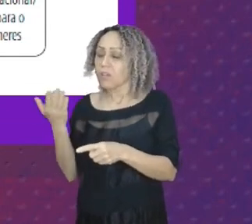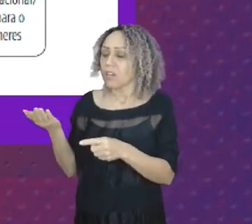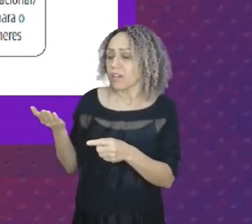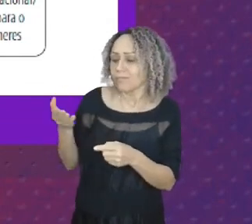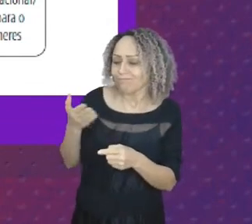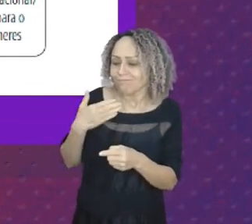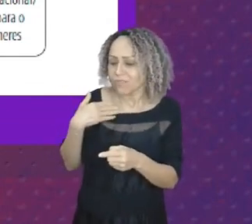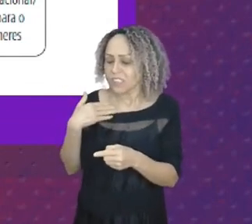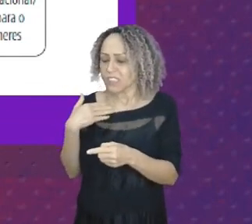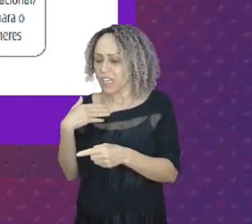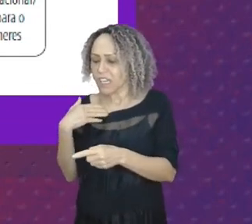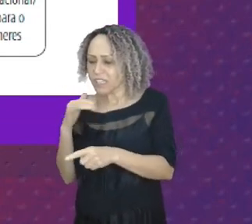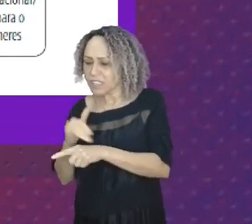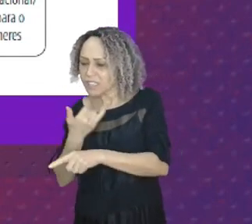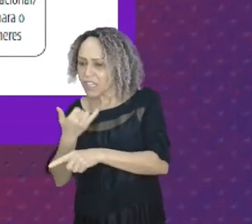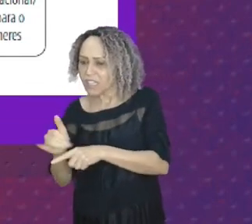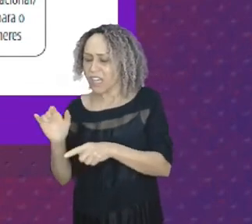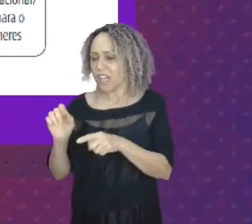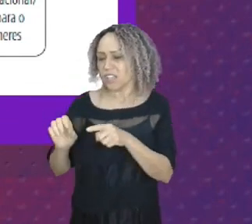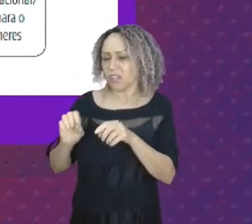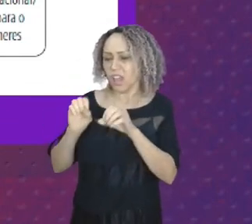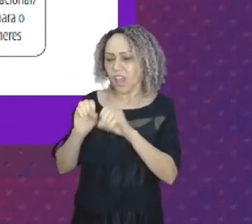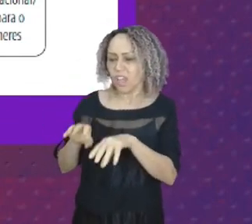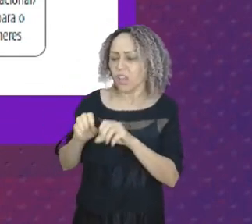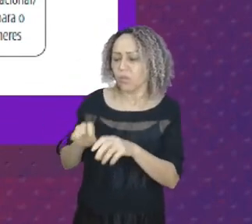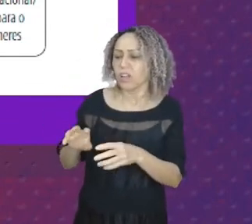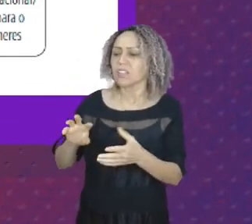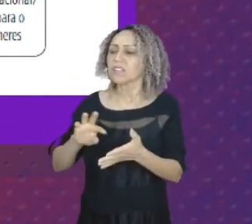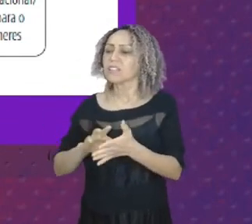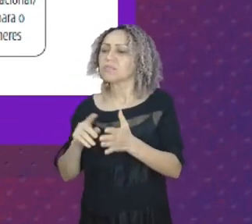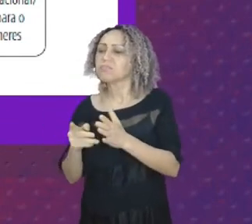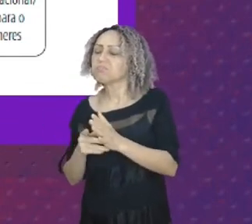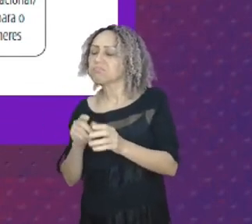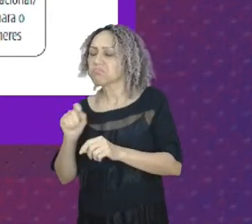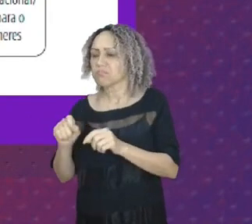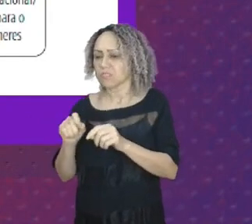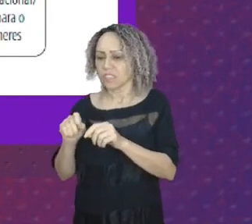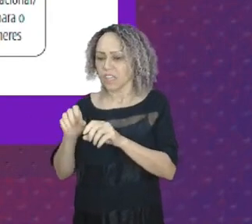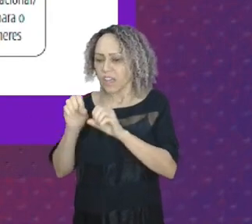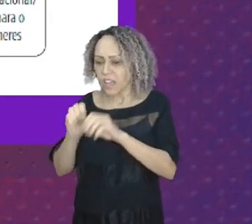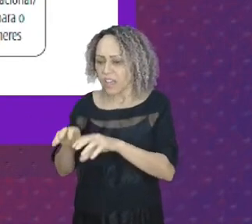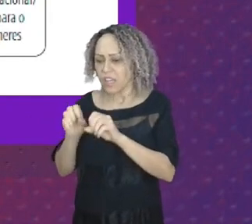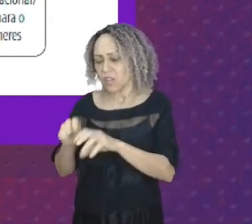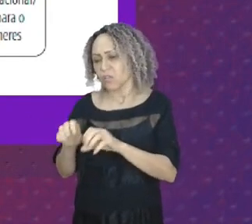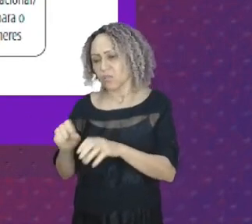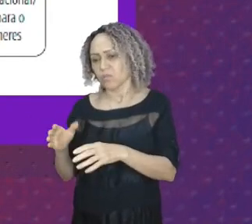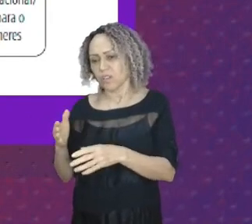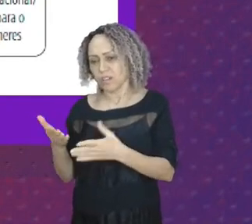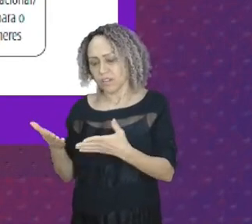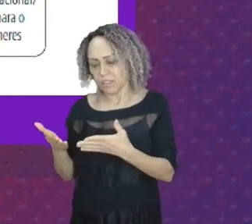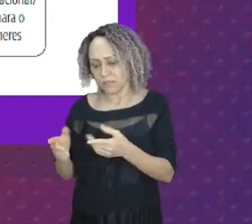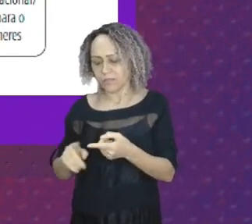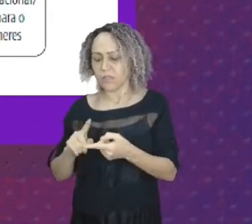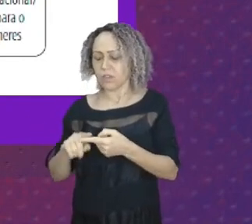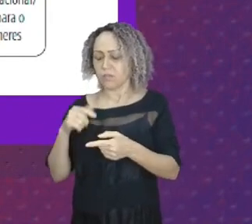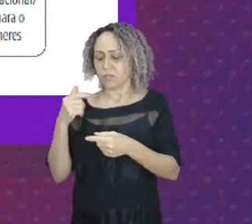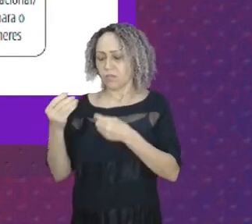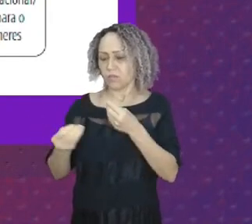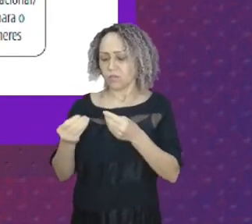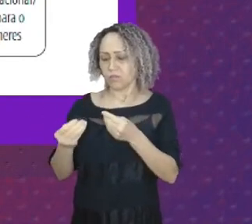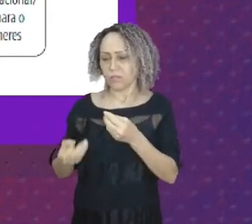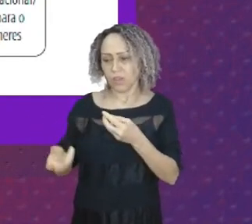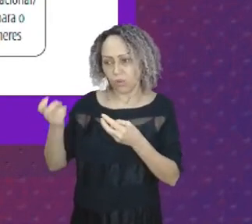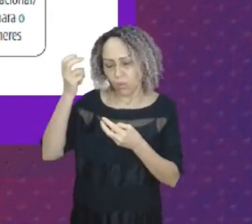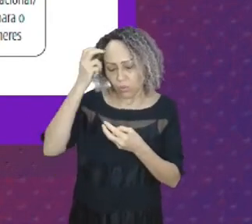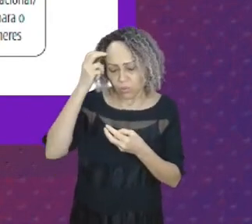perdão. Então, o que é prevenção para a Política Nacional de Enfrentamento à Violência contra as Mulheres? São as ações educativas e culturais